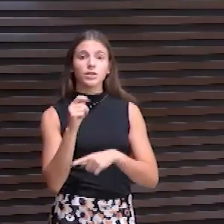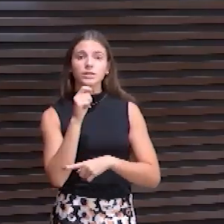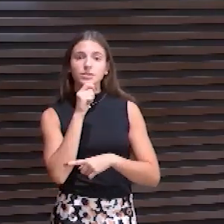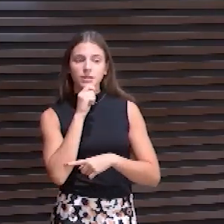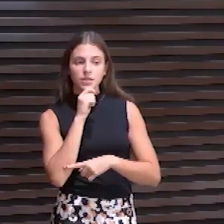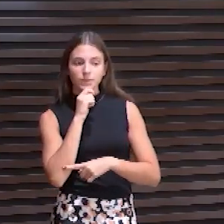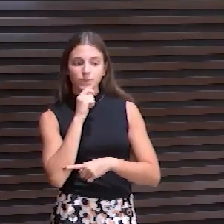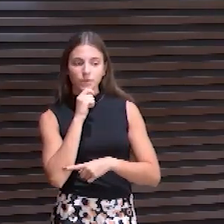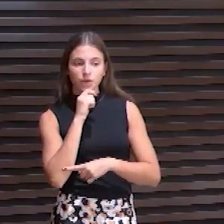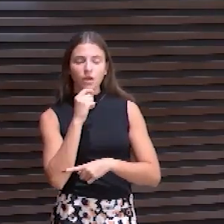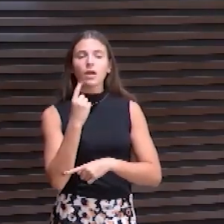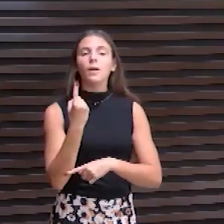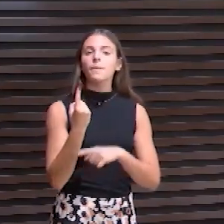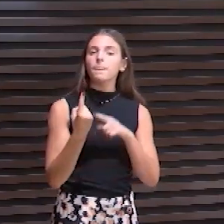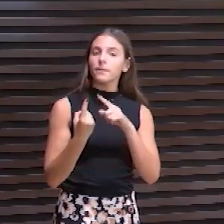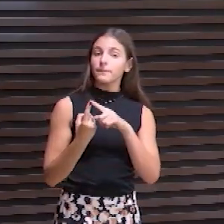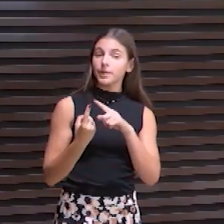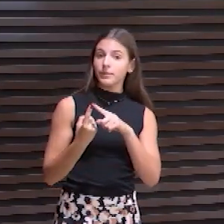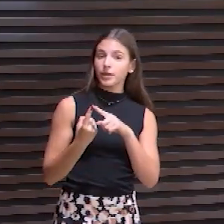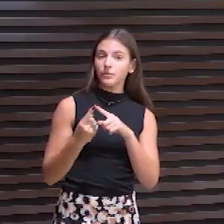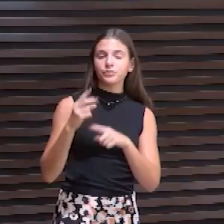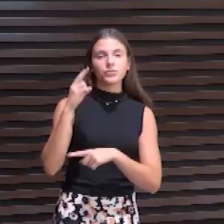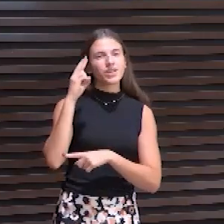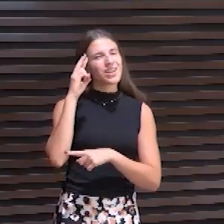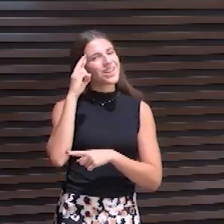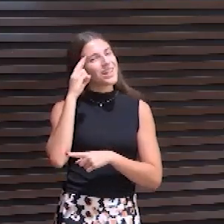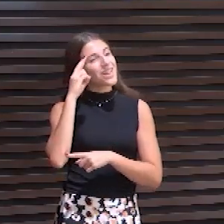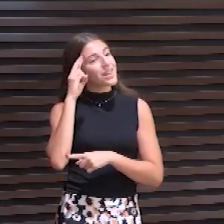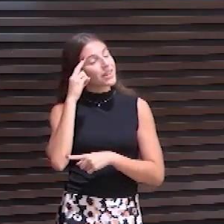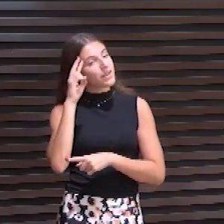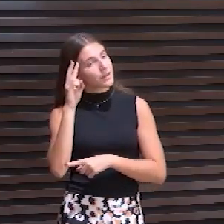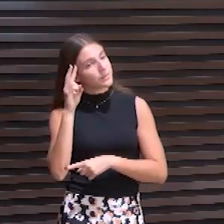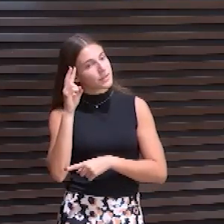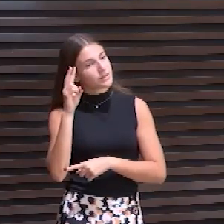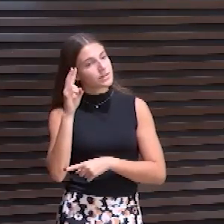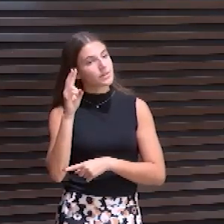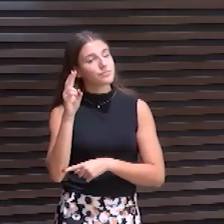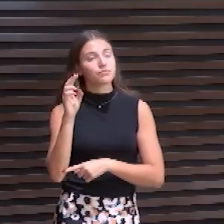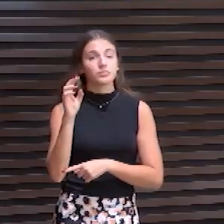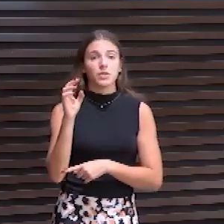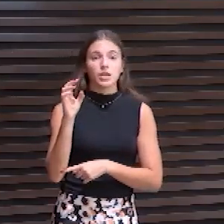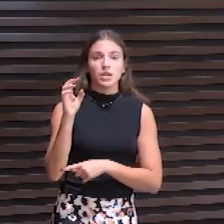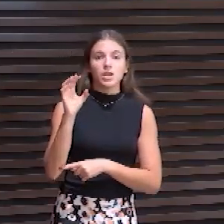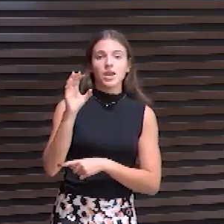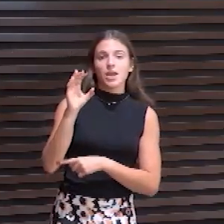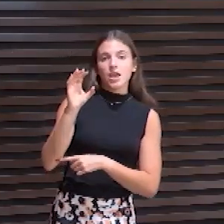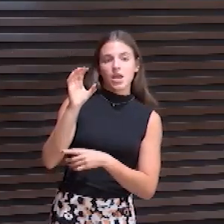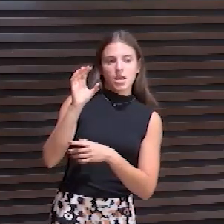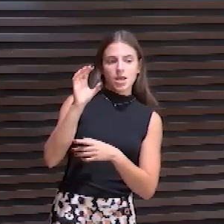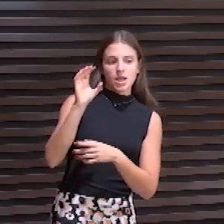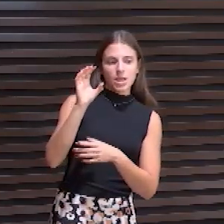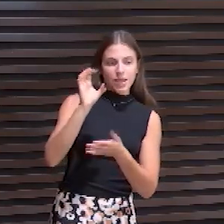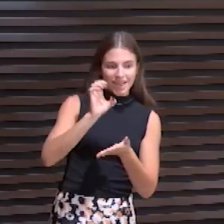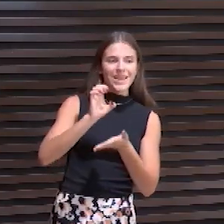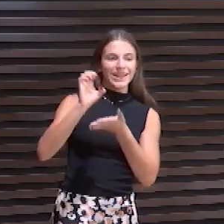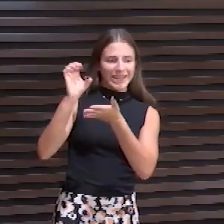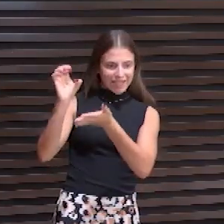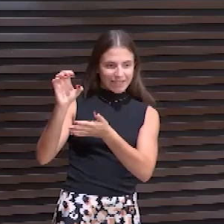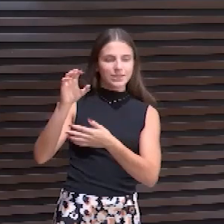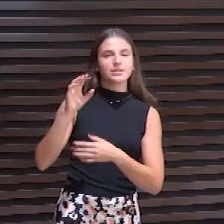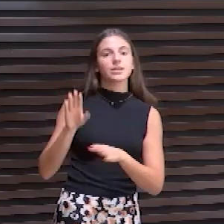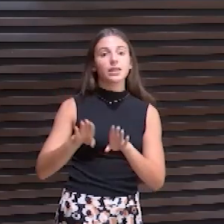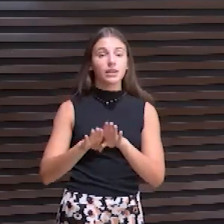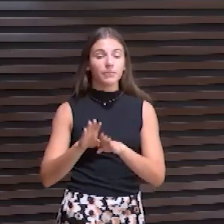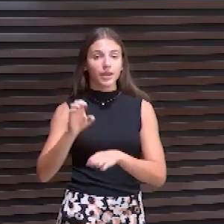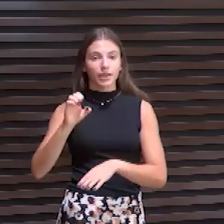Primeiro para dizer, lembrem-se vocês, Elias e Eliseu eram profetas que não eram bem recebidos na sua